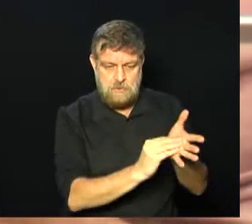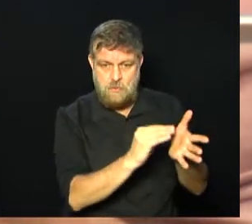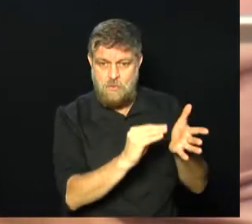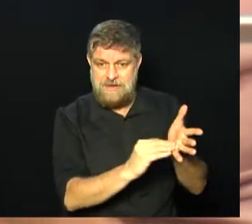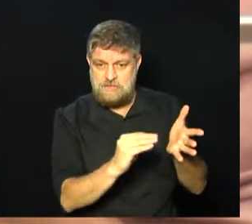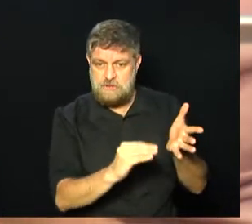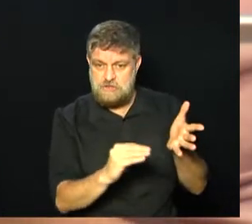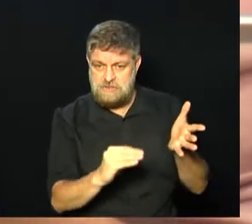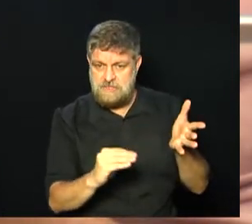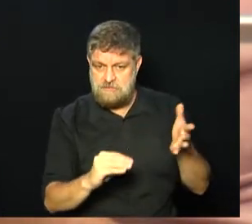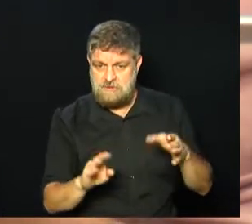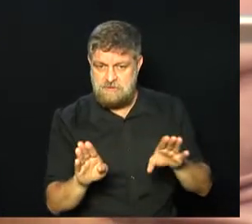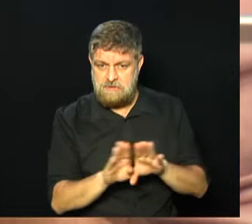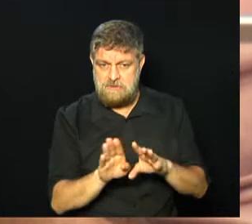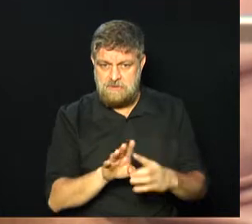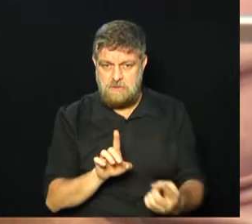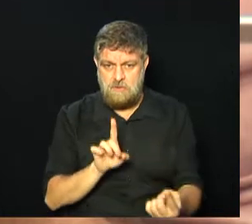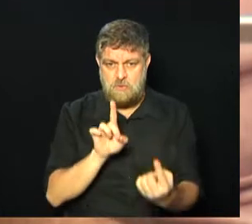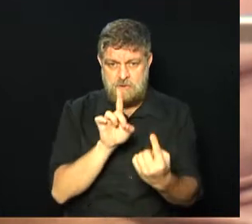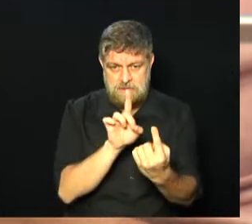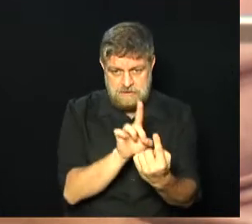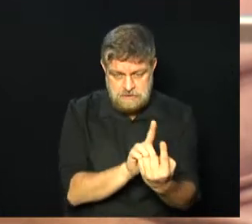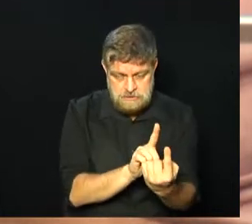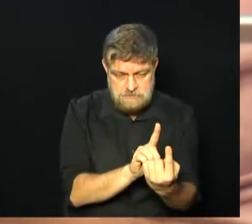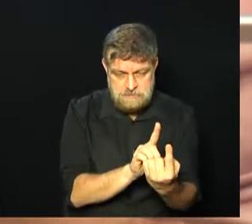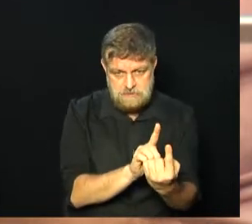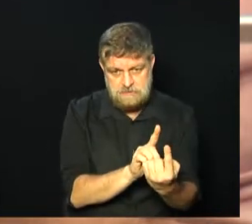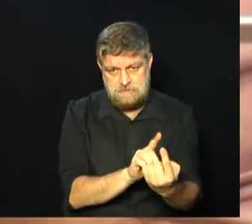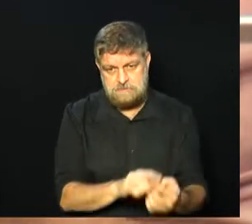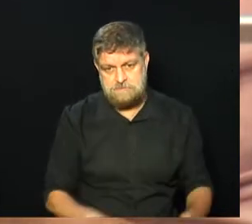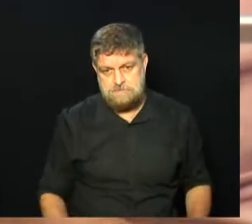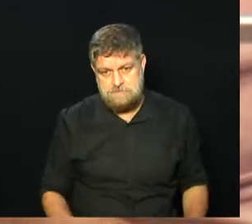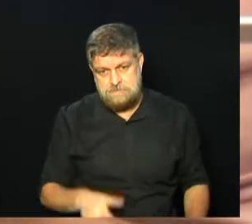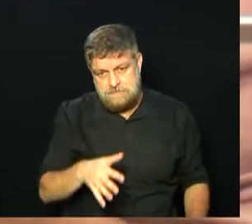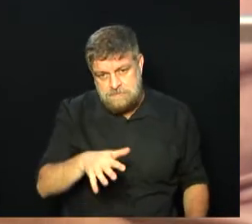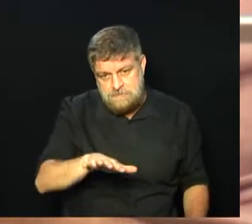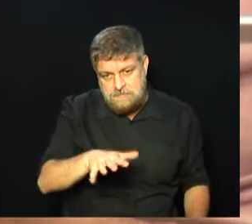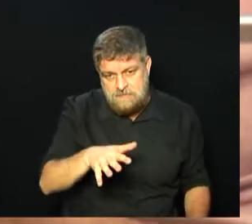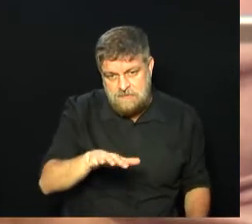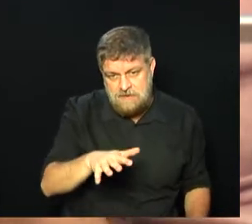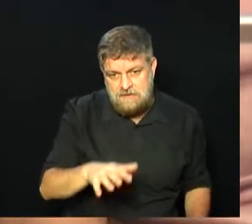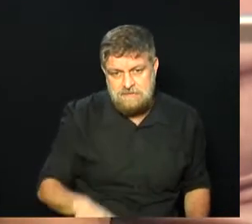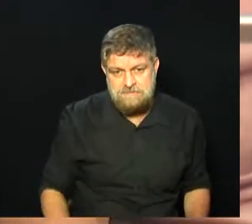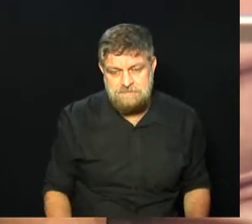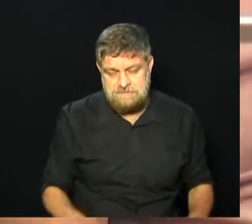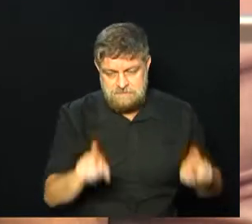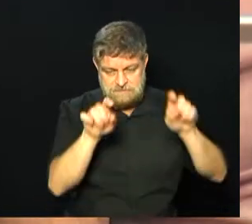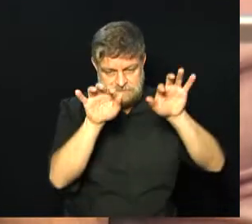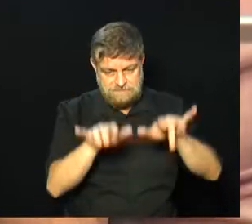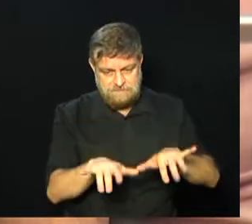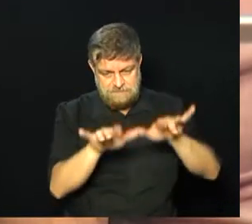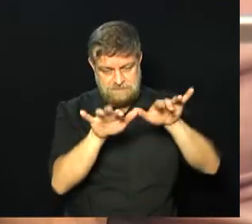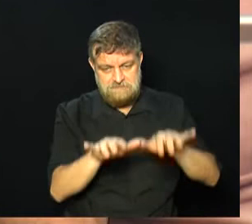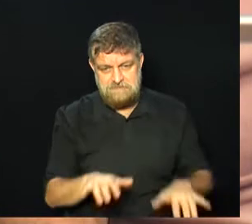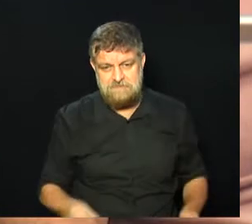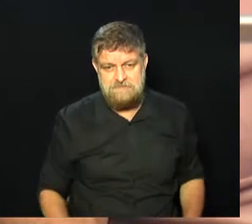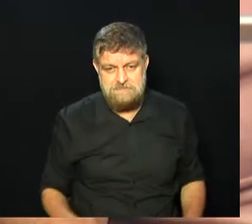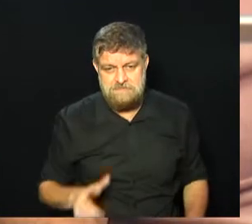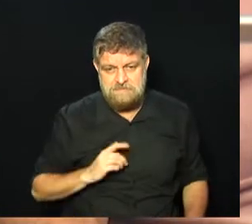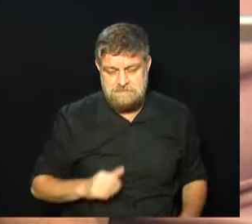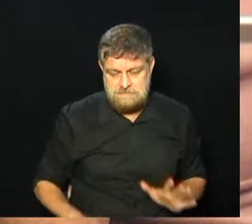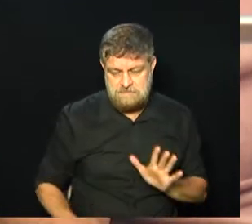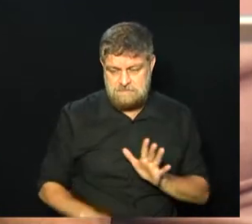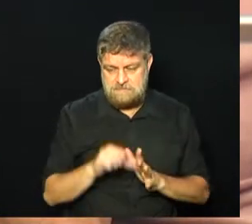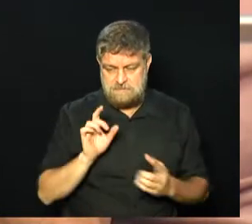um atendimento, que eu, assim, mais ou menos, falando um pouquinho de informática aí, em primeiro